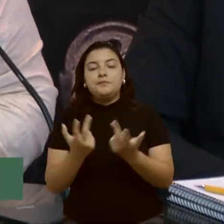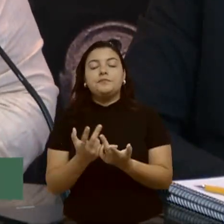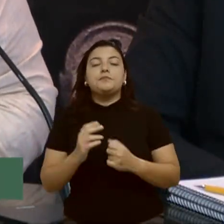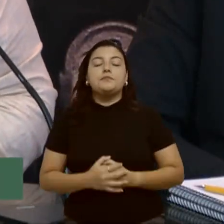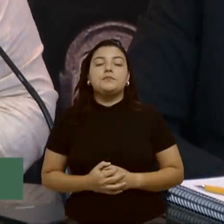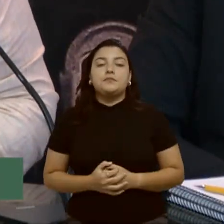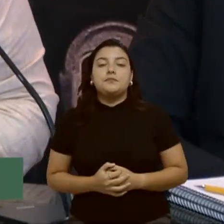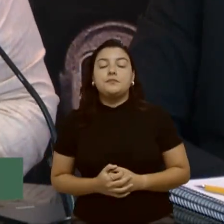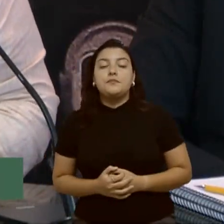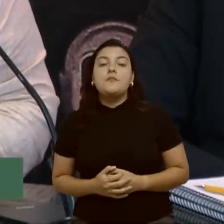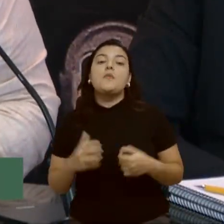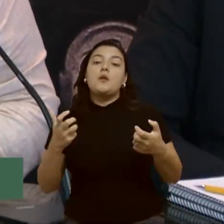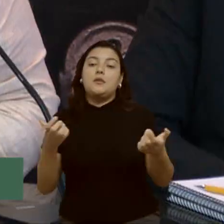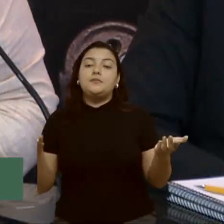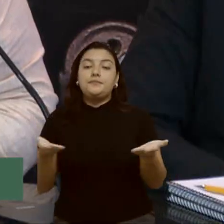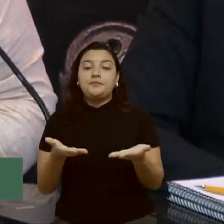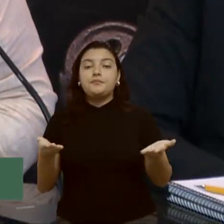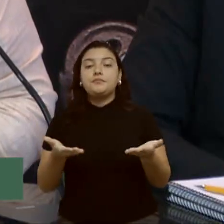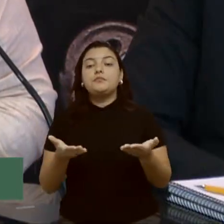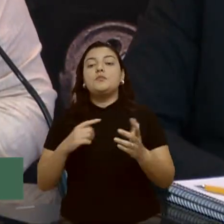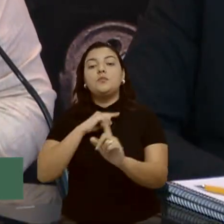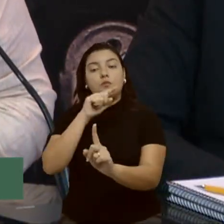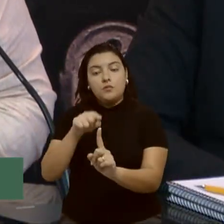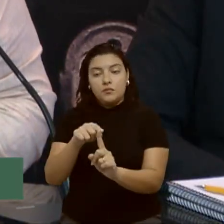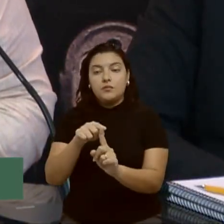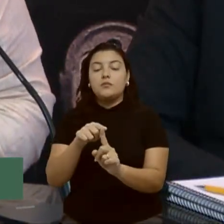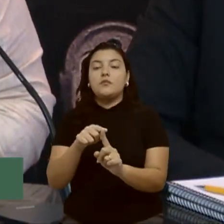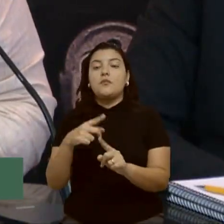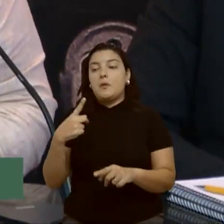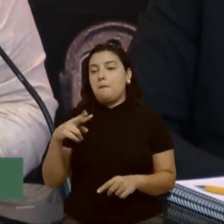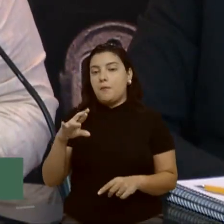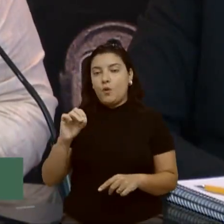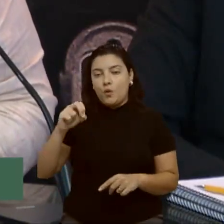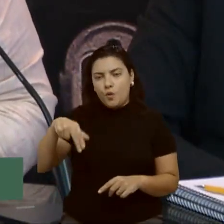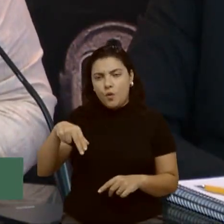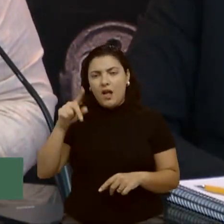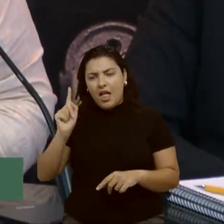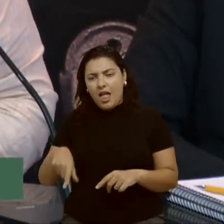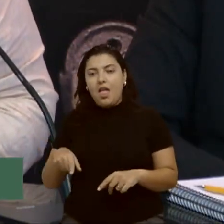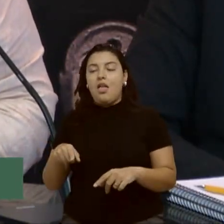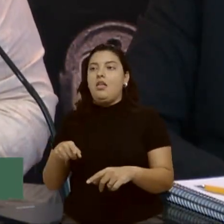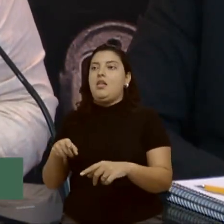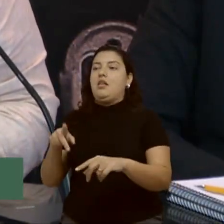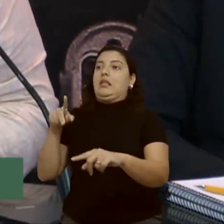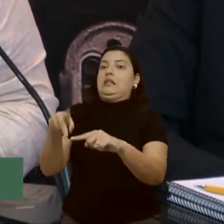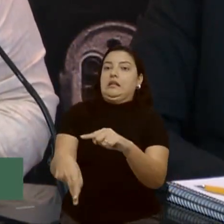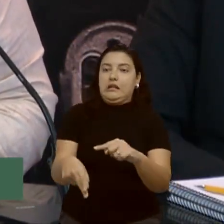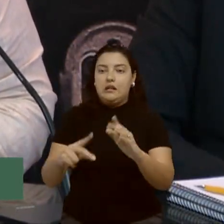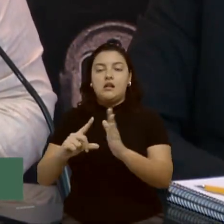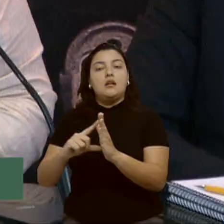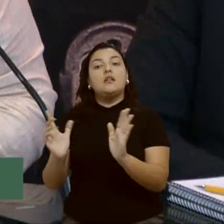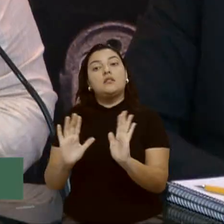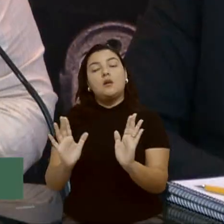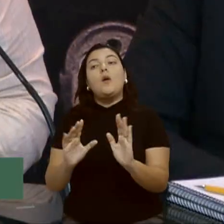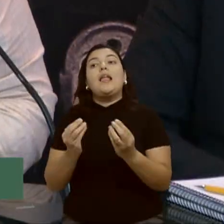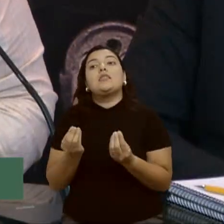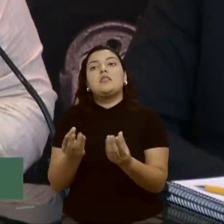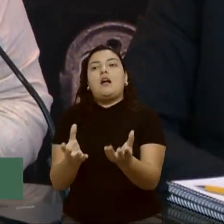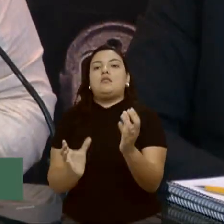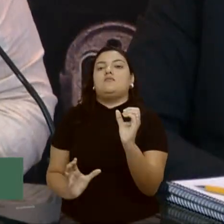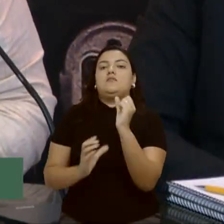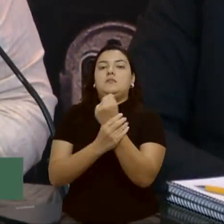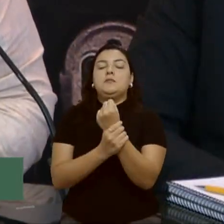encontra. E aí eu quero reforçar que o objetivo do Procon não é coibir o comércio, mas sim assegurar que